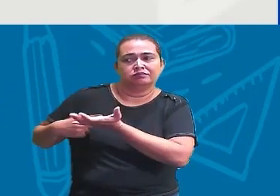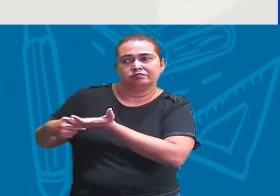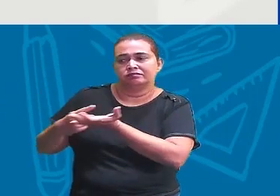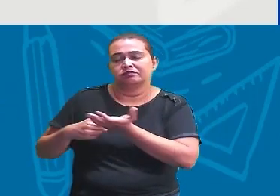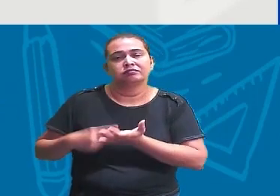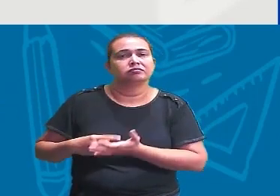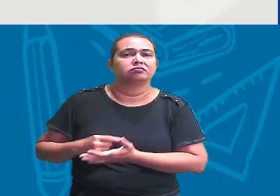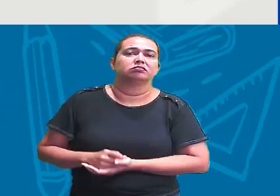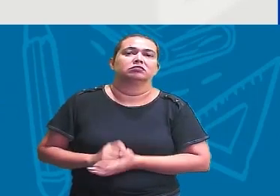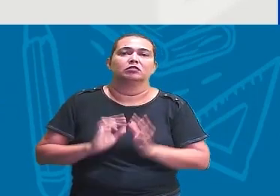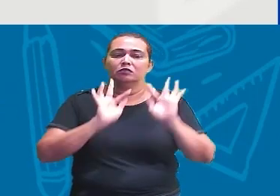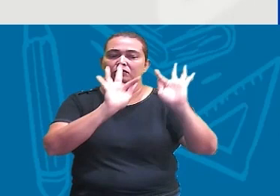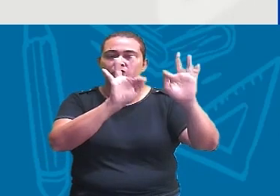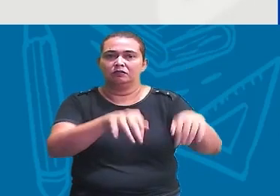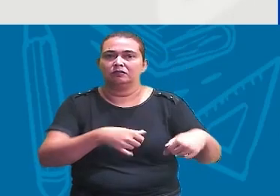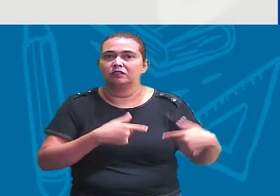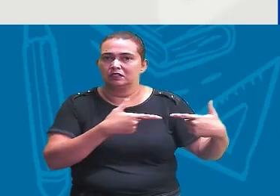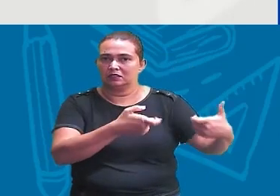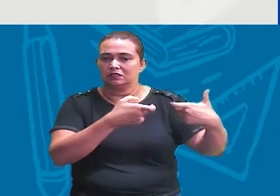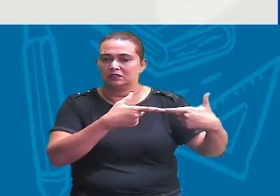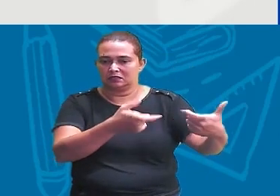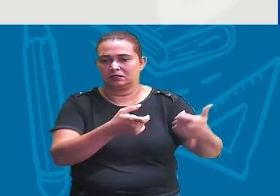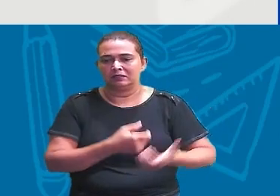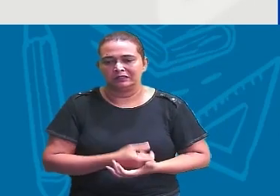conflito acaba.